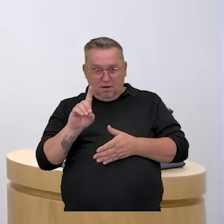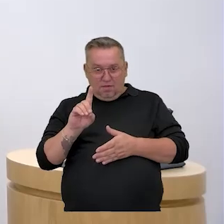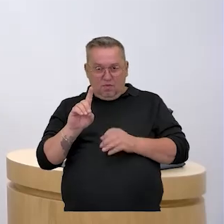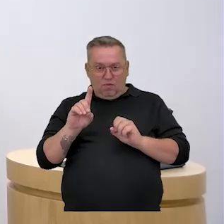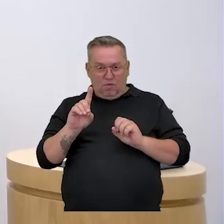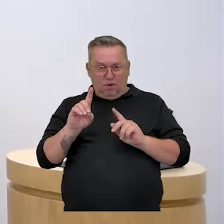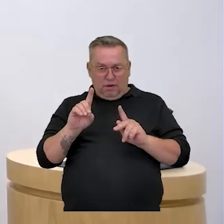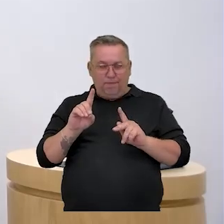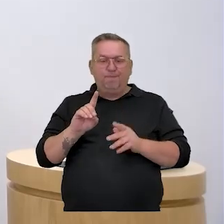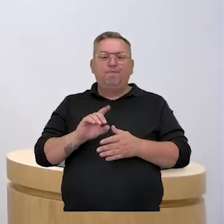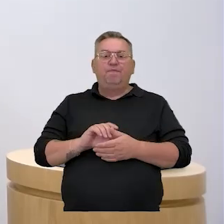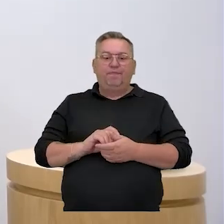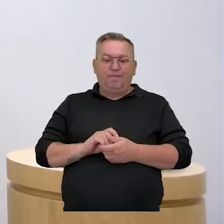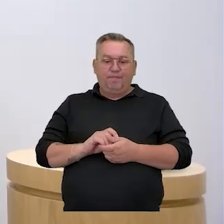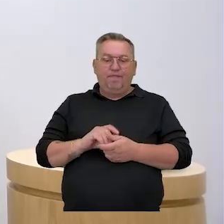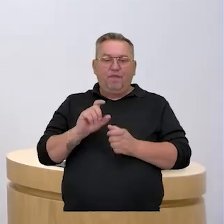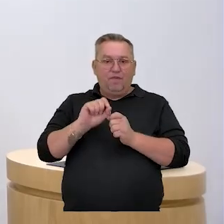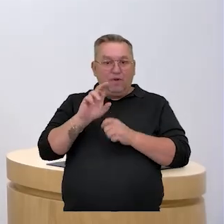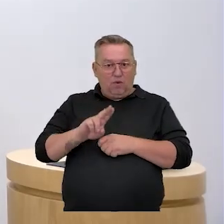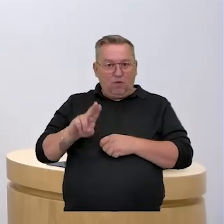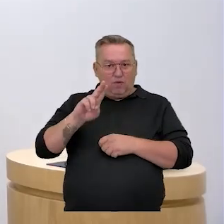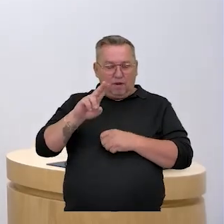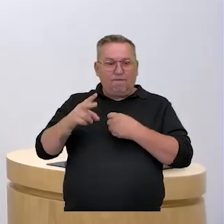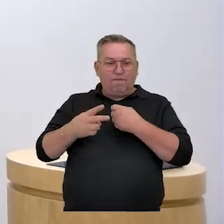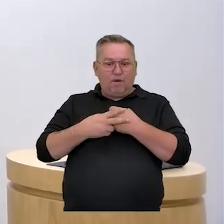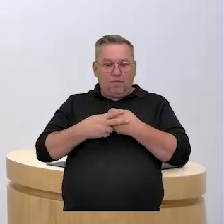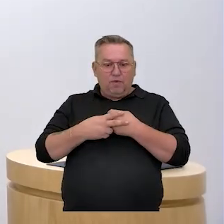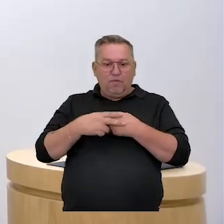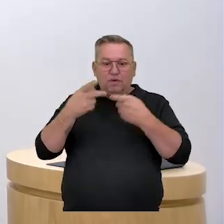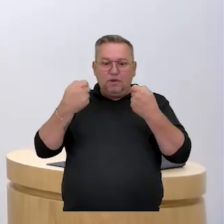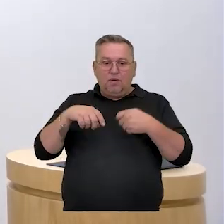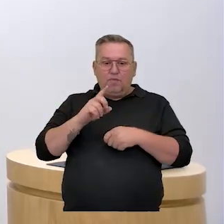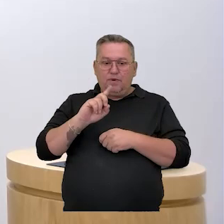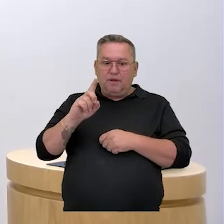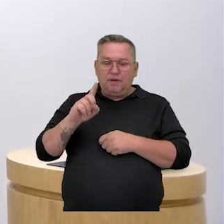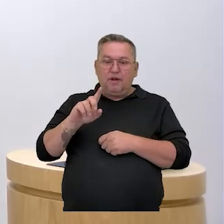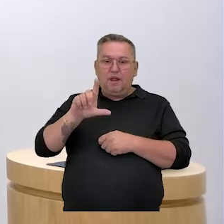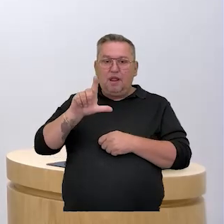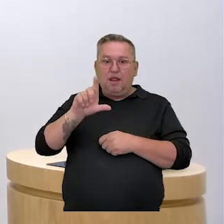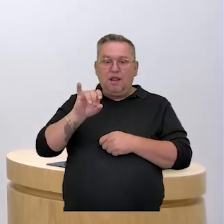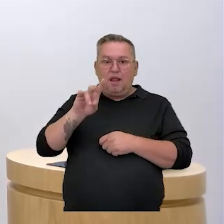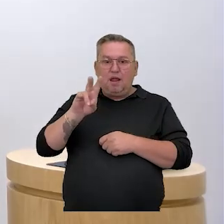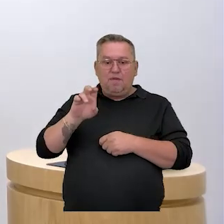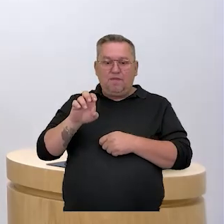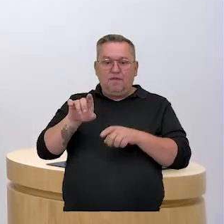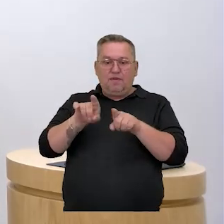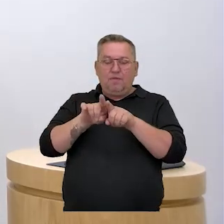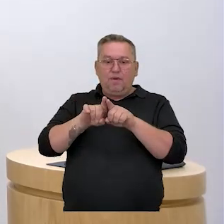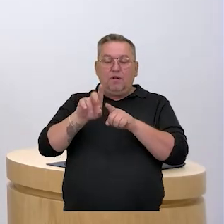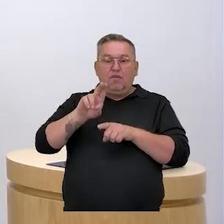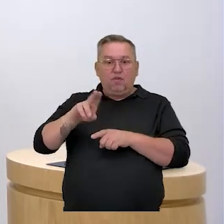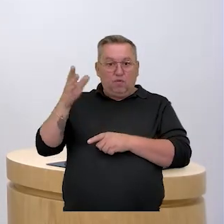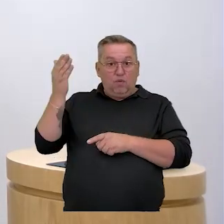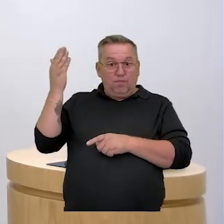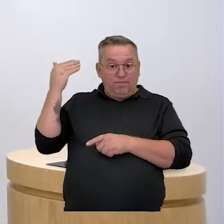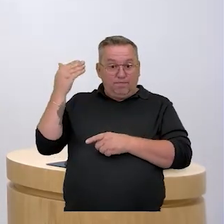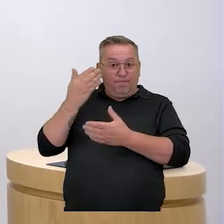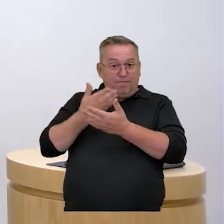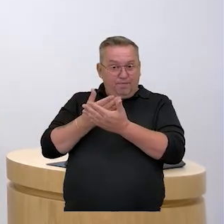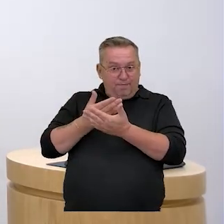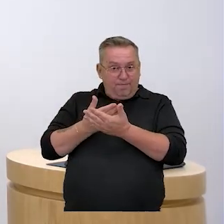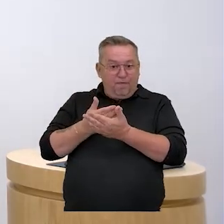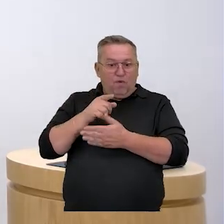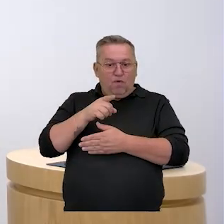você está fazendo uma pergunta. Então, did você vai usar antes do verbo. Não precisa colocar o ed no verbo, como a gente viu nas aulas anteriores. Você